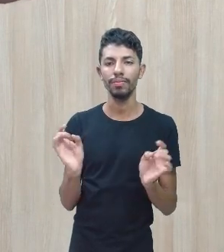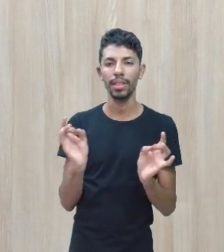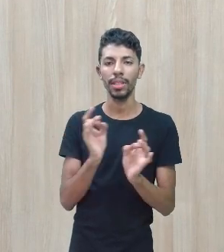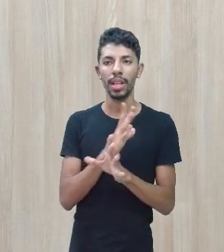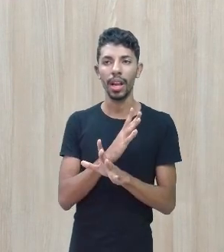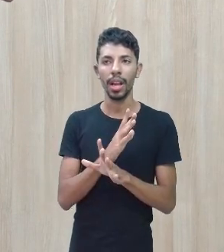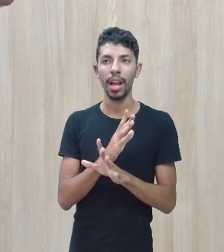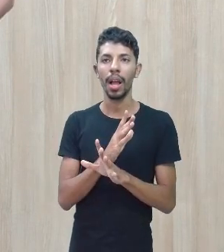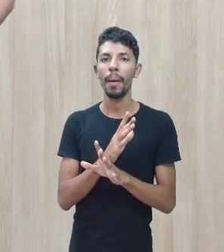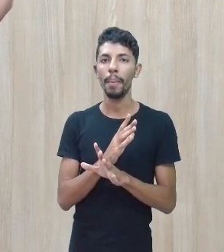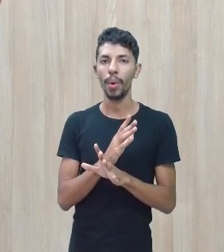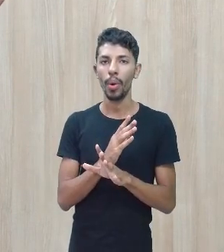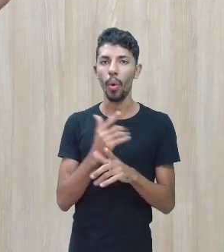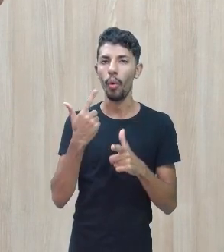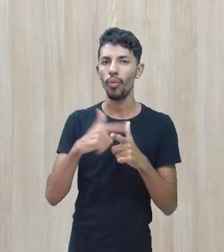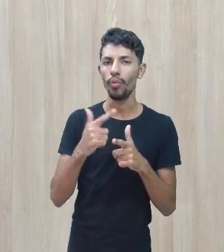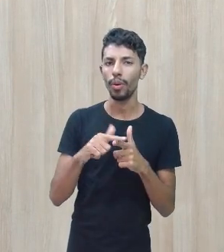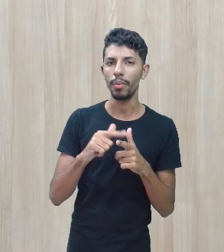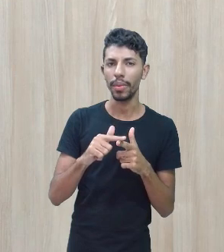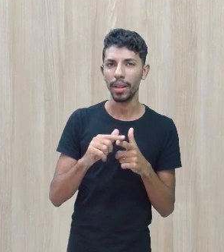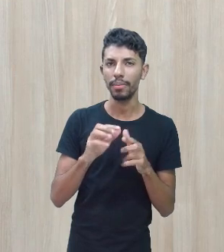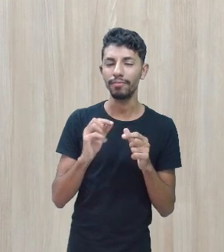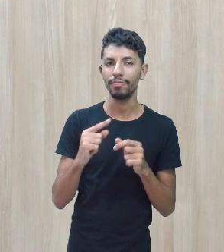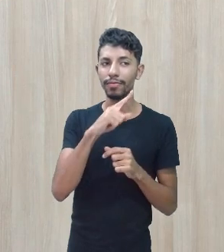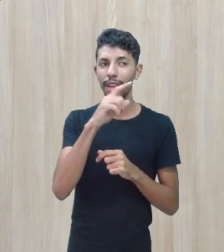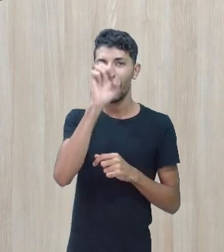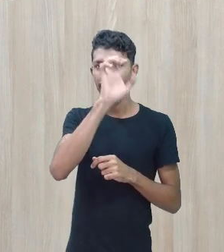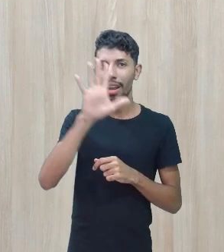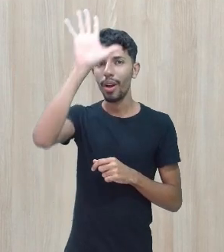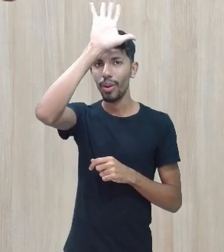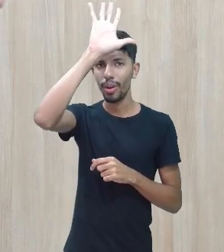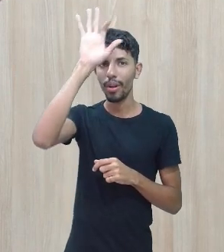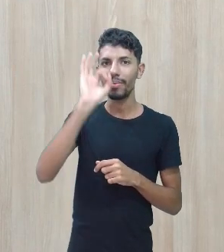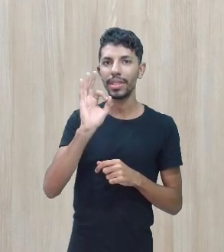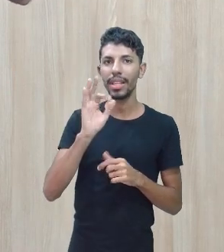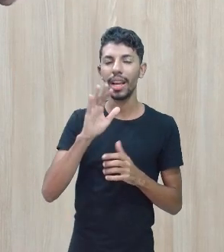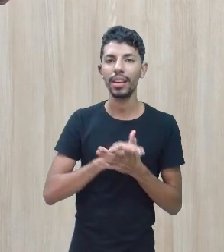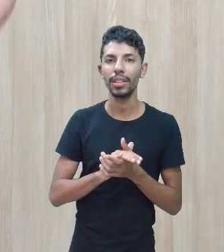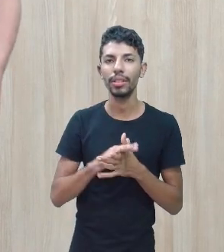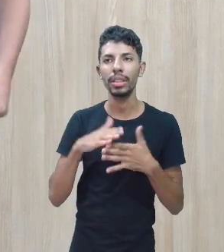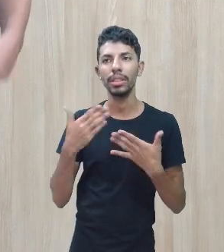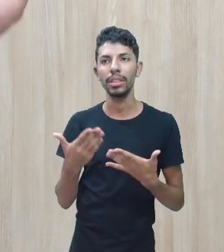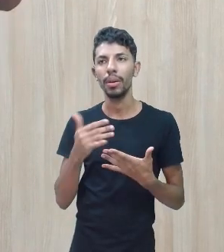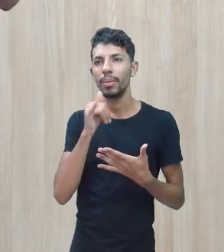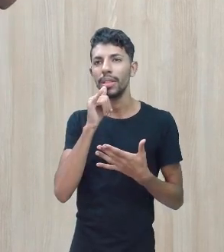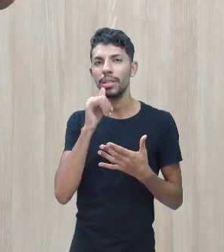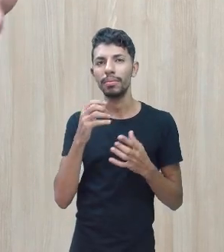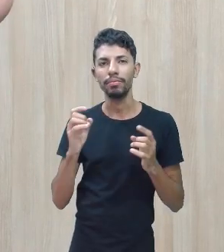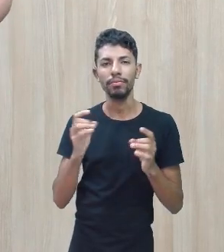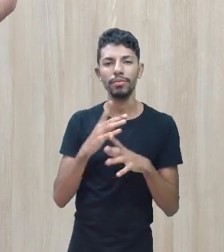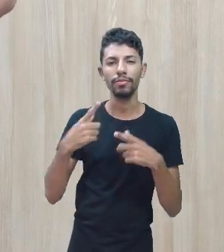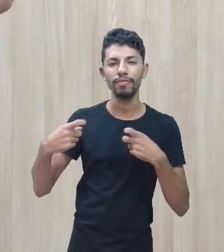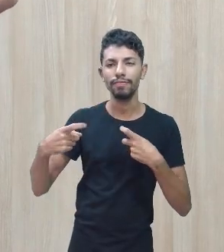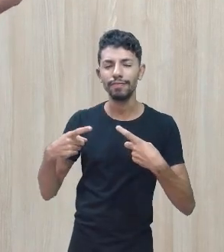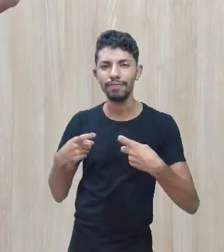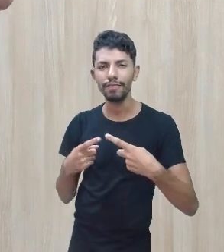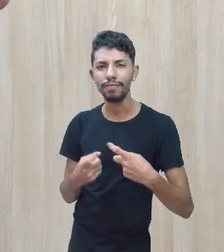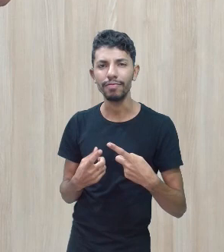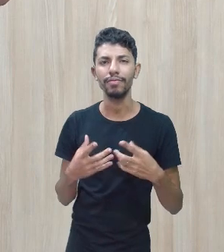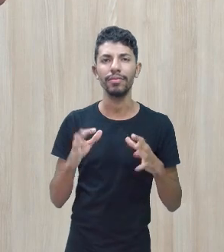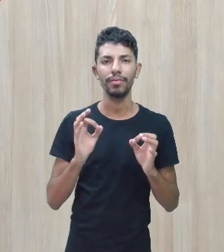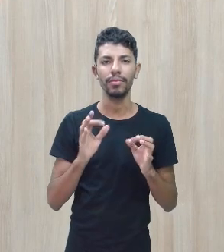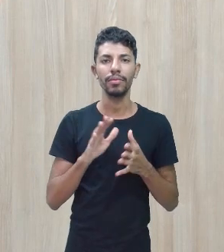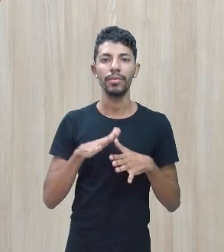em que obrigou o rei de Portugal a vir para cá, né, então as tropas de Napoleão foram expulsas com a ajuda inglesa,